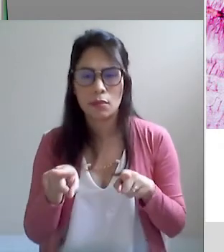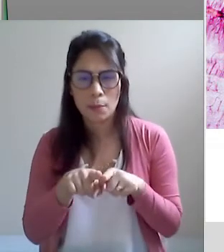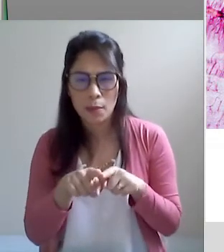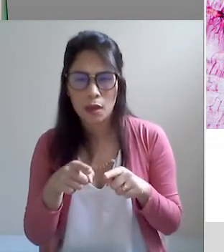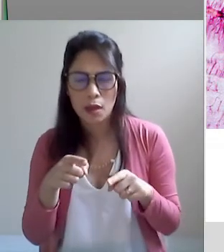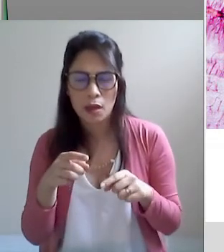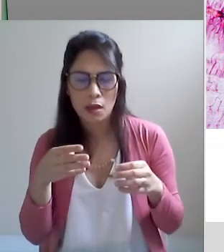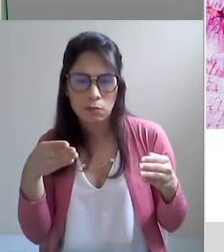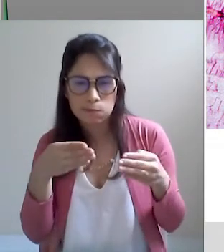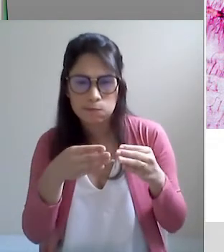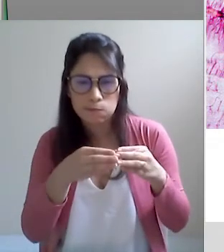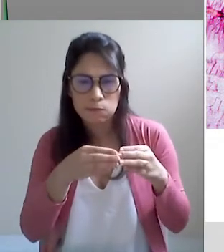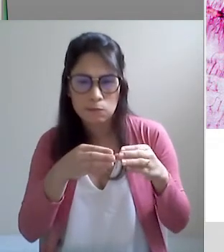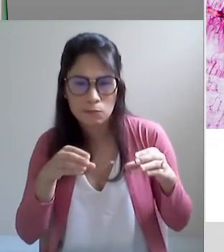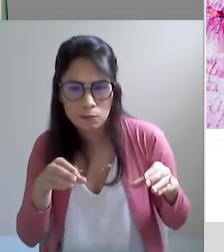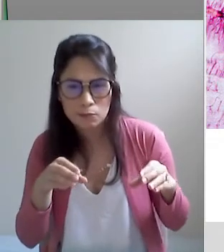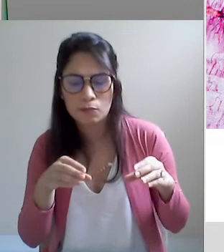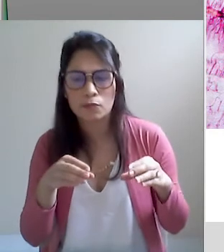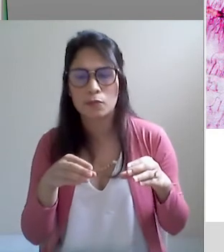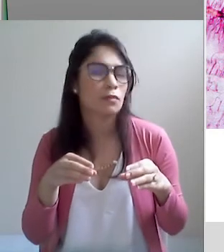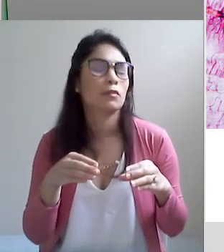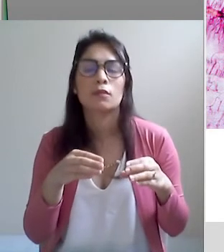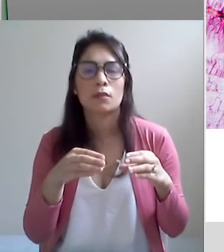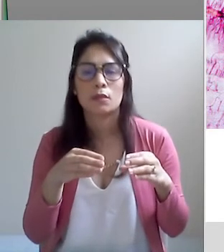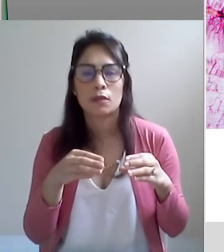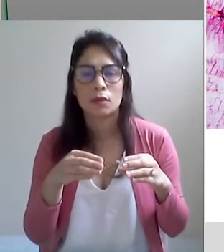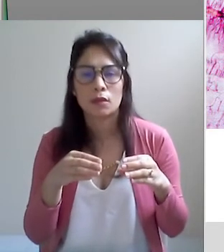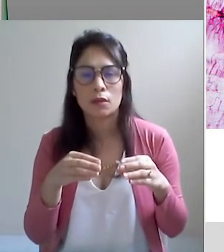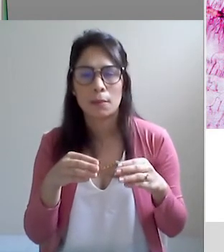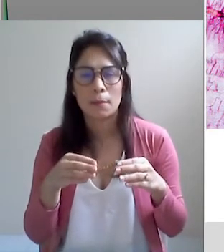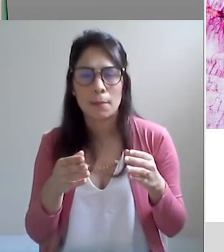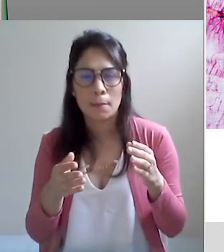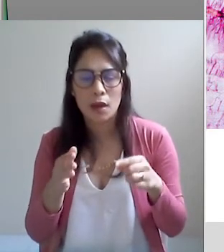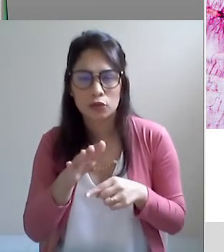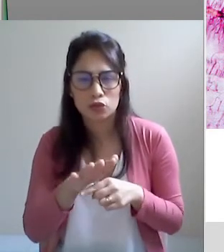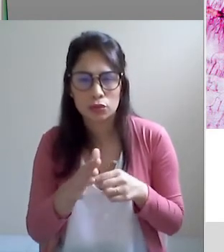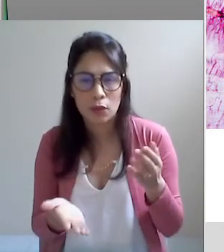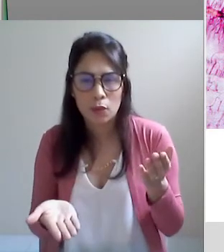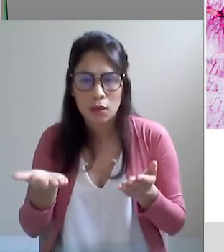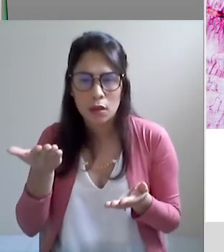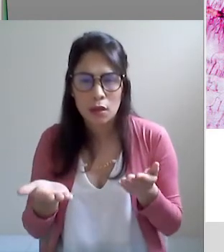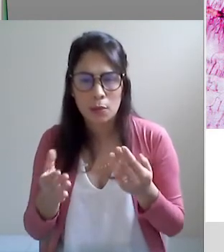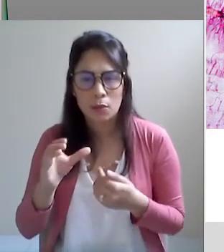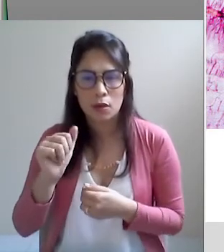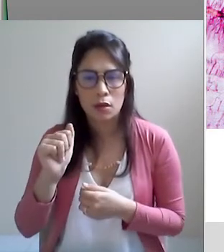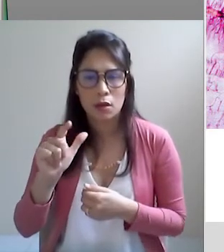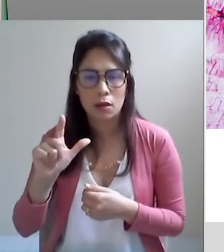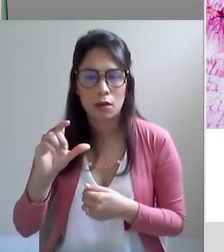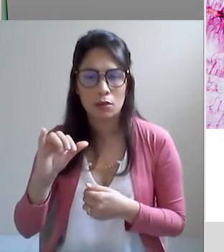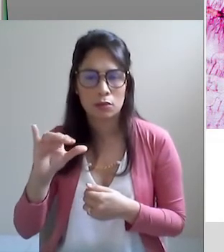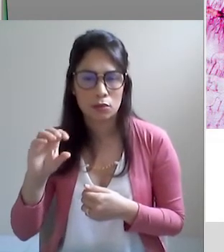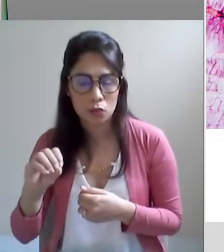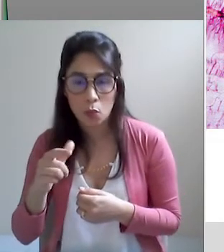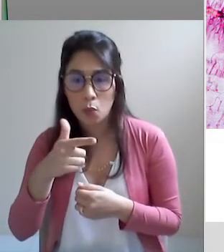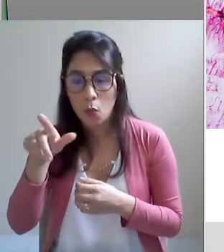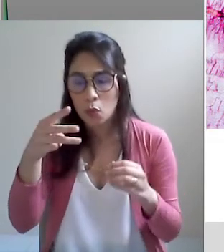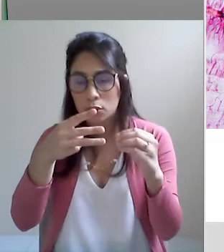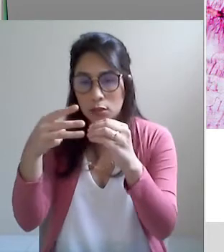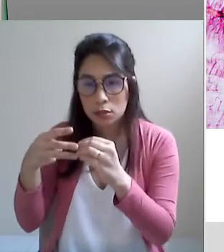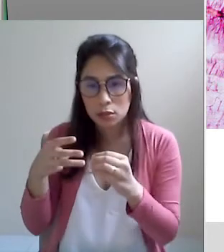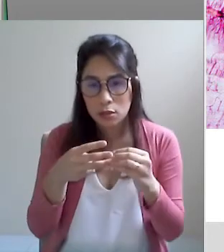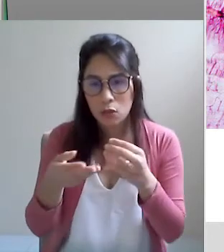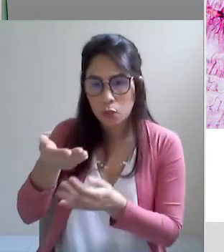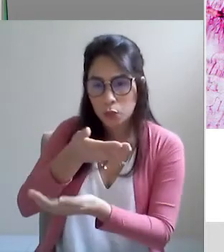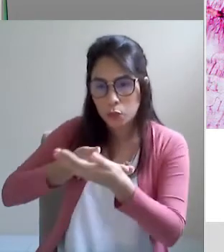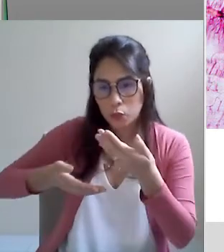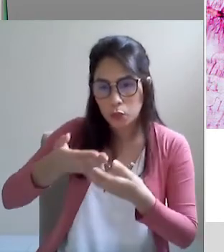mecânico, sintetiza e degrada a matriz, mantendo a homeostasia de cálcio. Estabelece comunicação